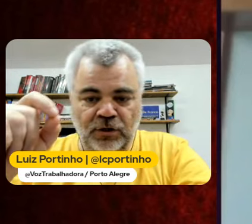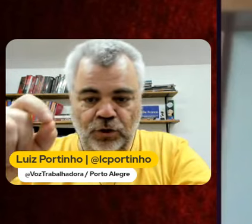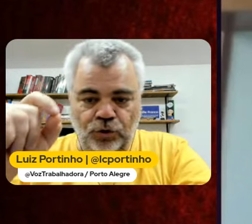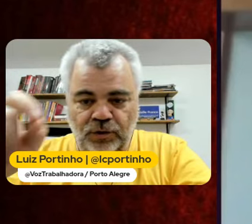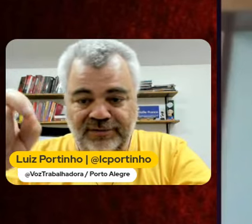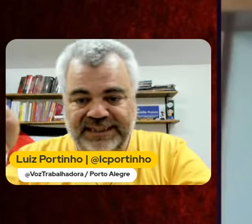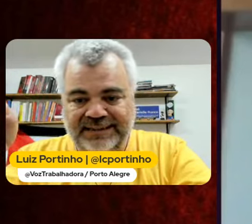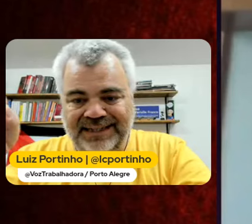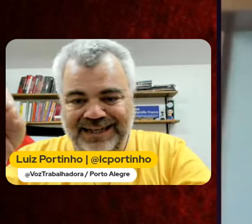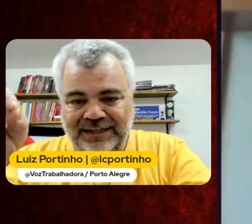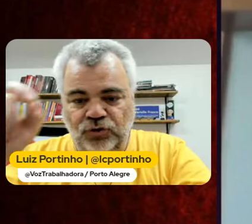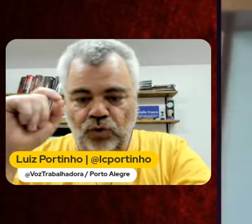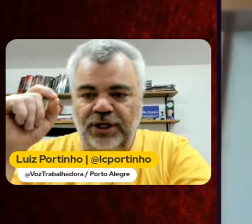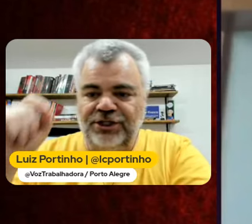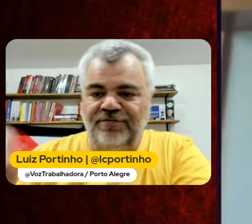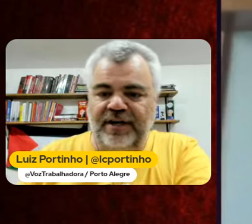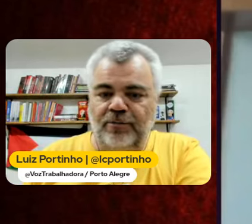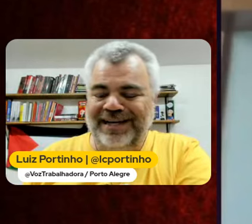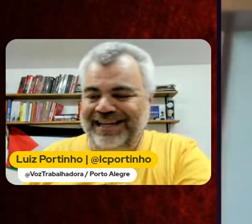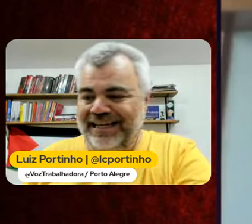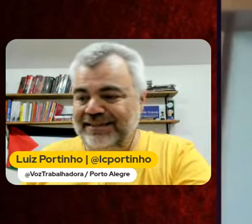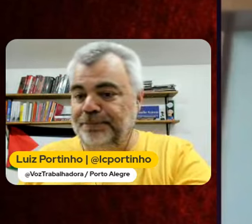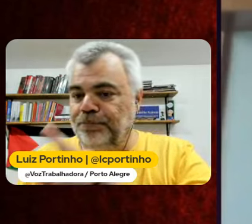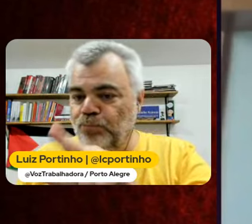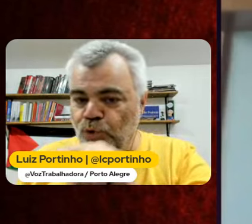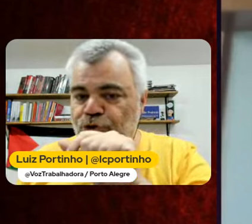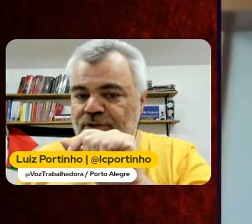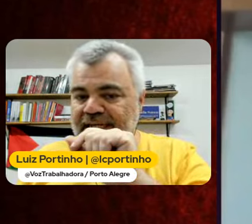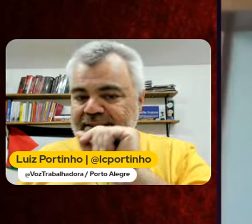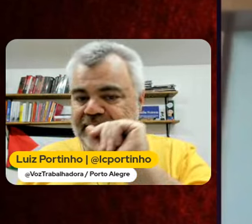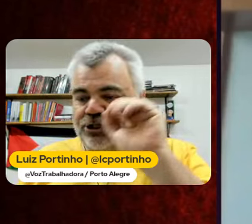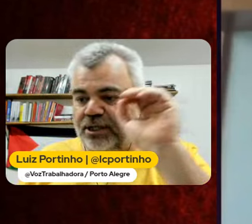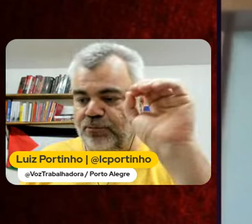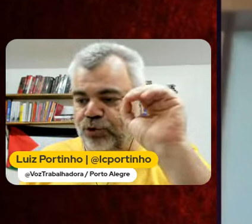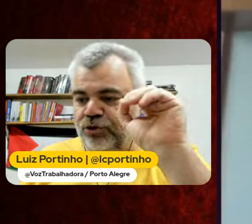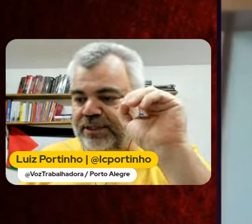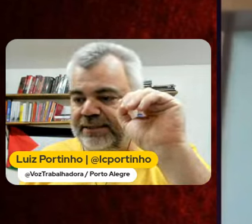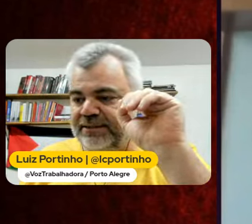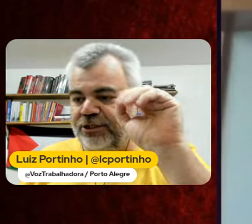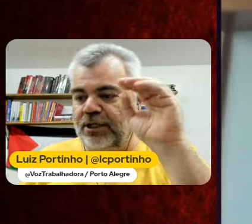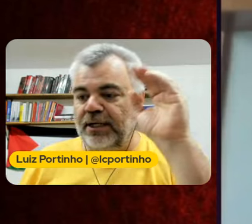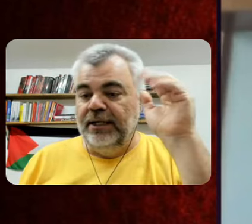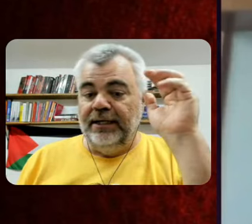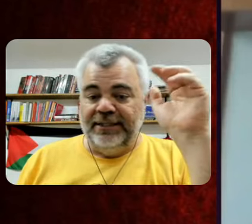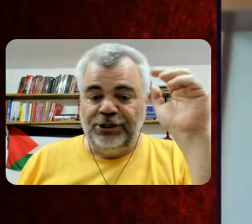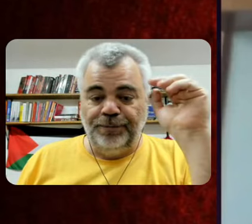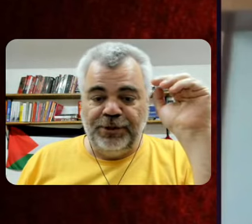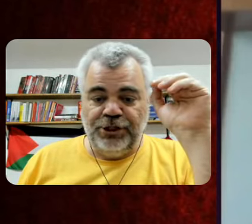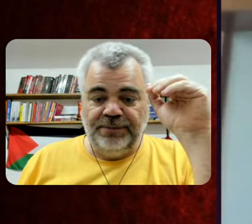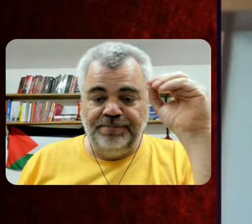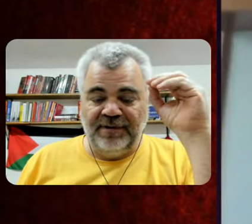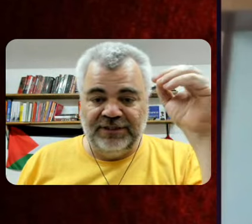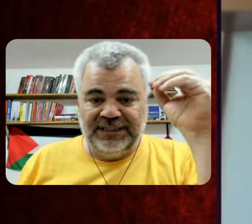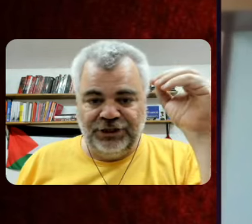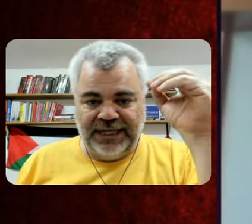Livre. João César Castro Rocha fará uma análise muito interessante, muito interessante. Deixa eu pedir para vocês